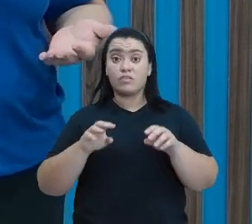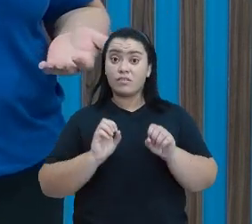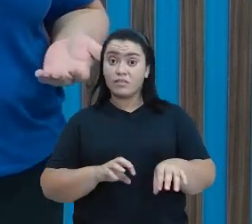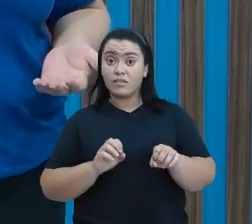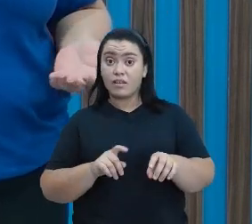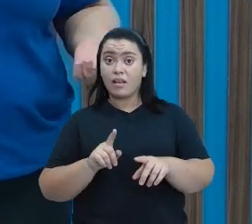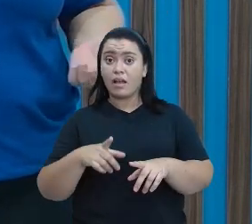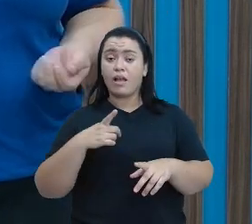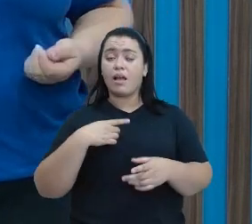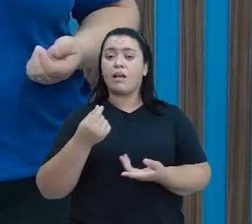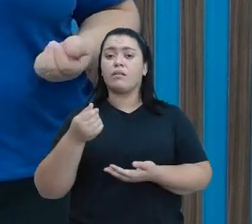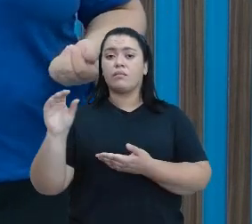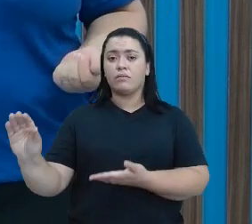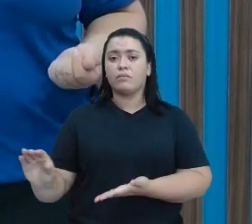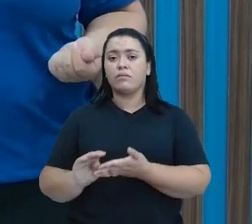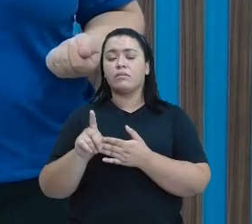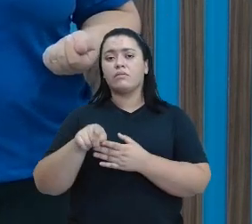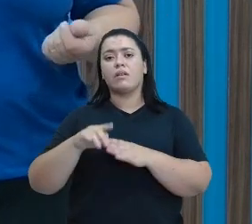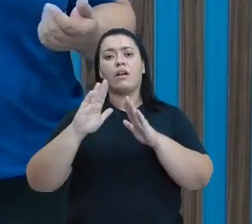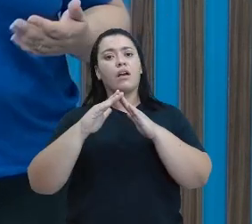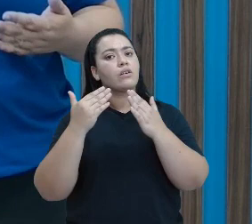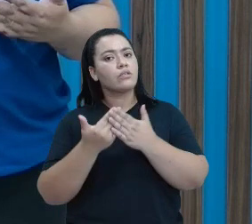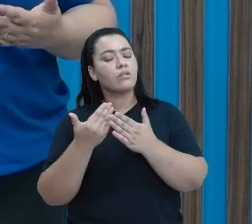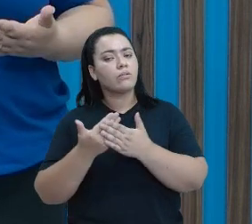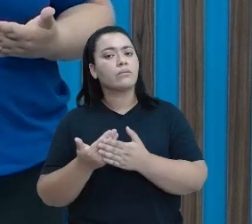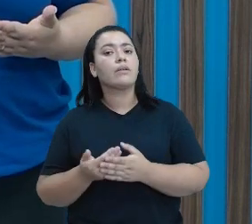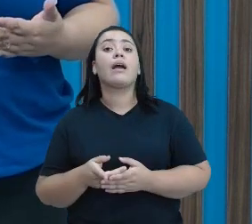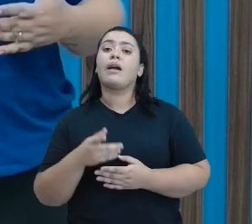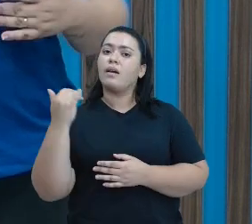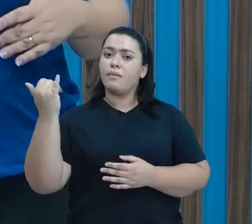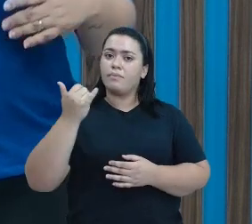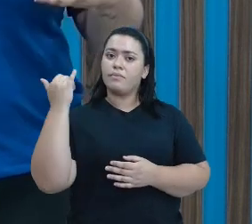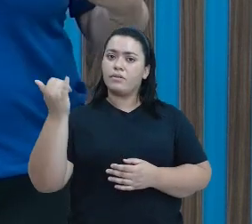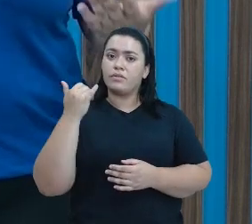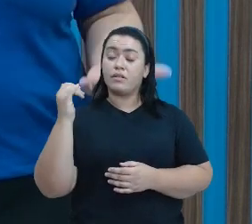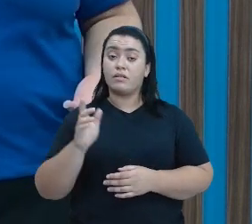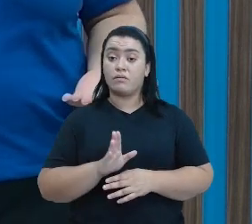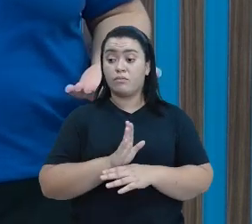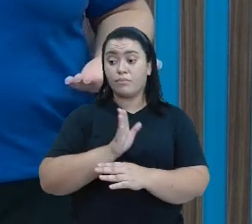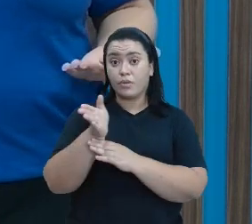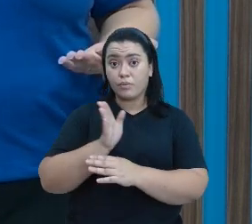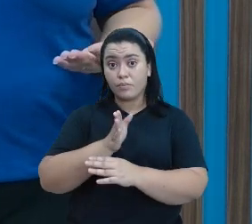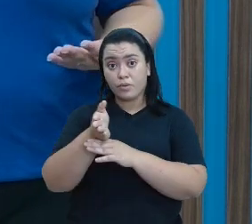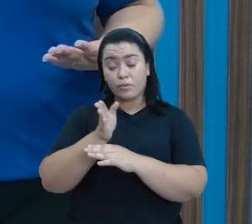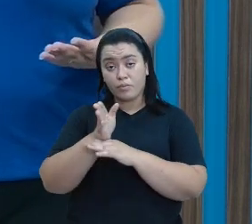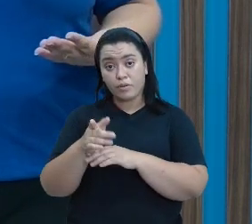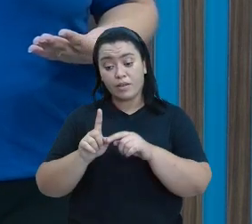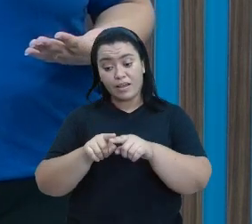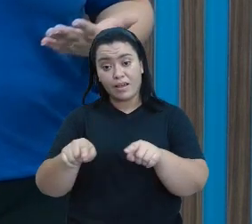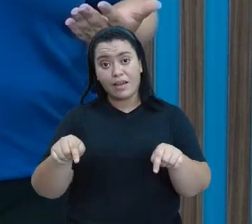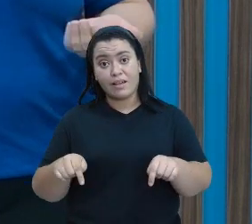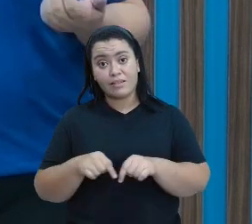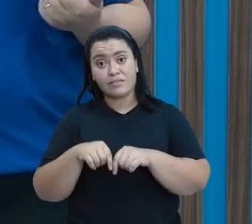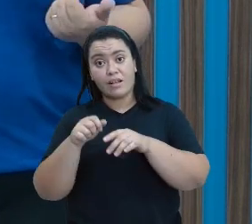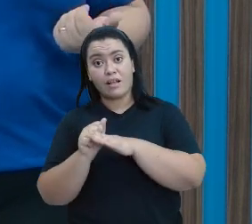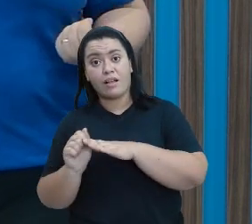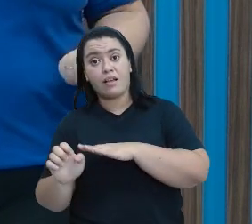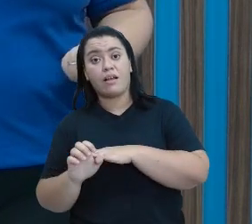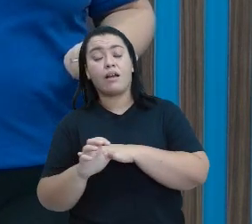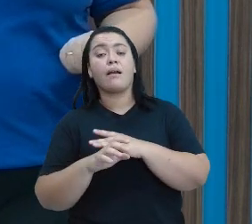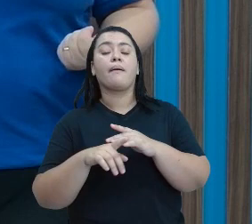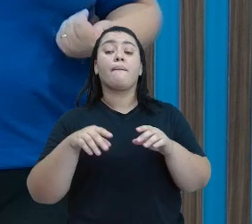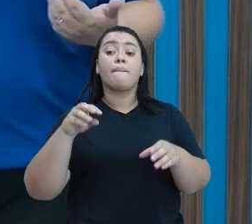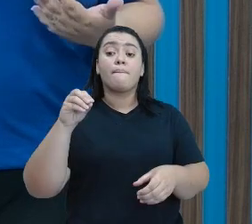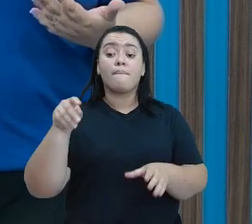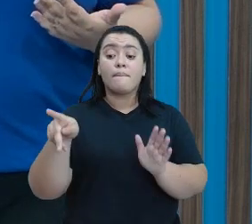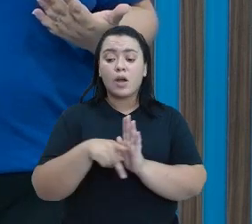Educação envia recurso para as escolas. Então, é importante que ao frequentar, né, a sala de recurso, seja da própria